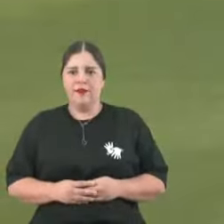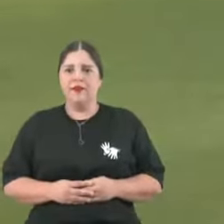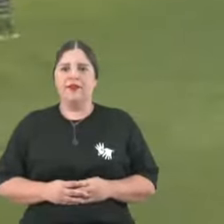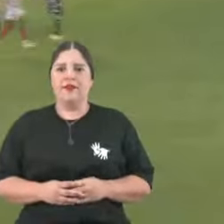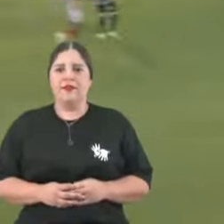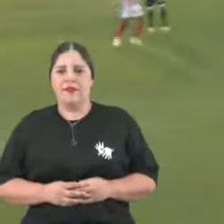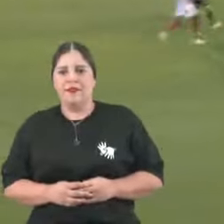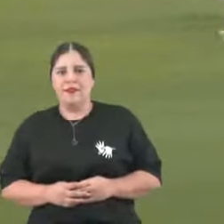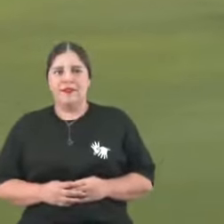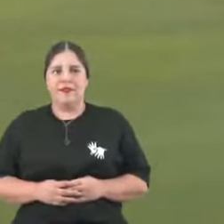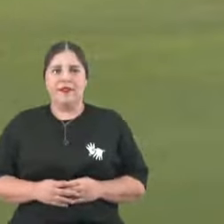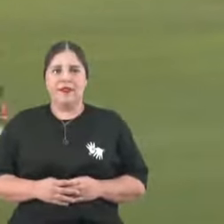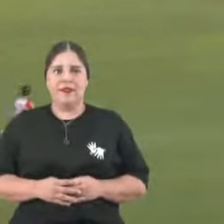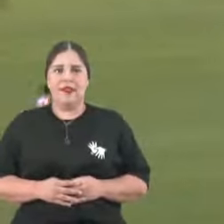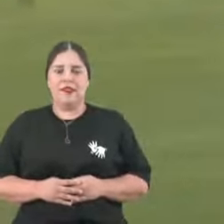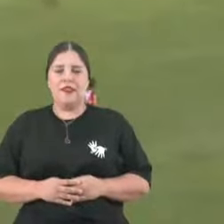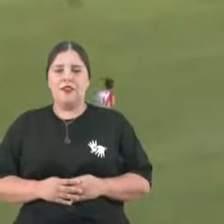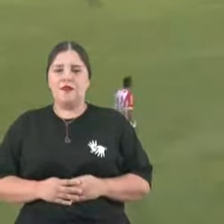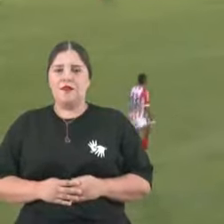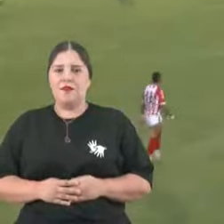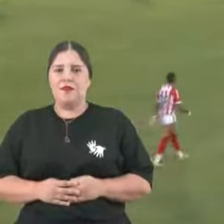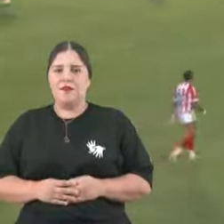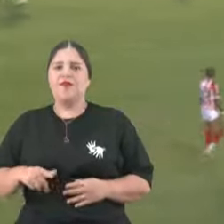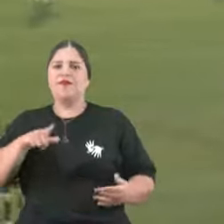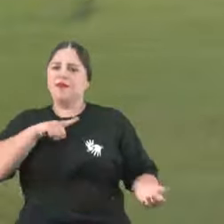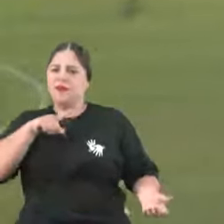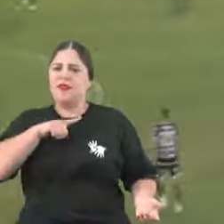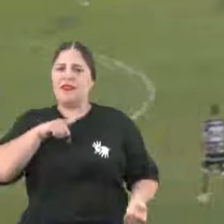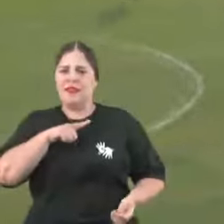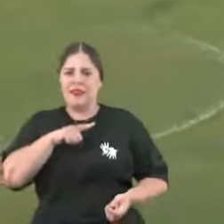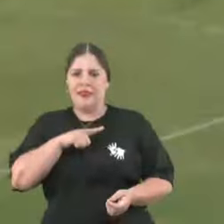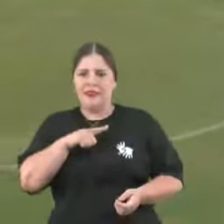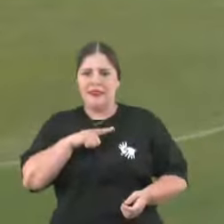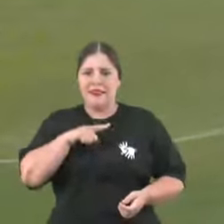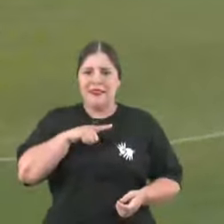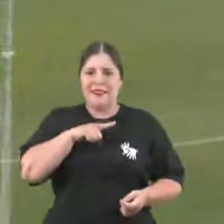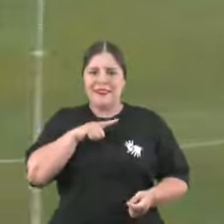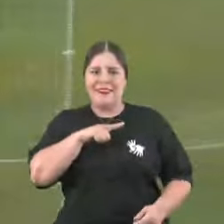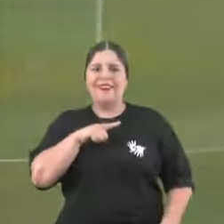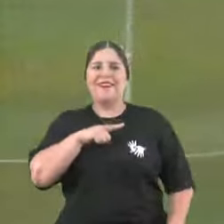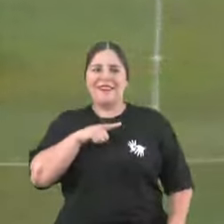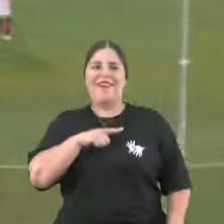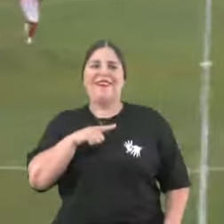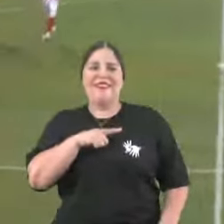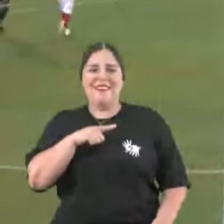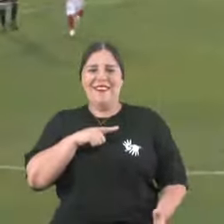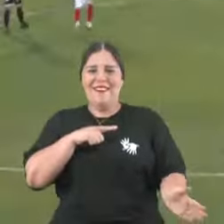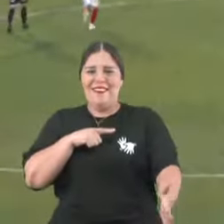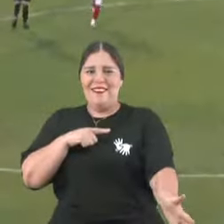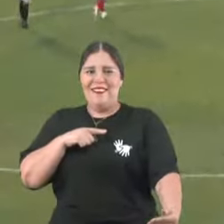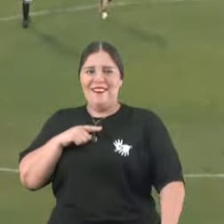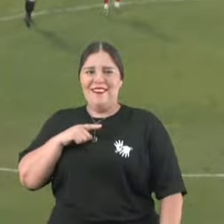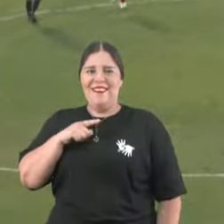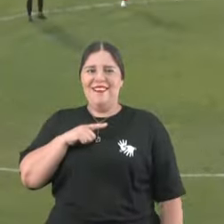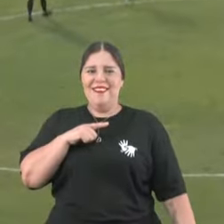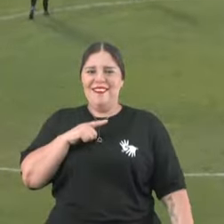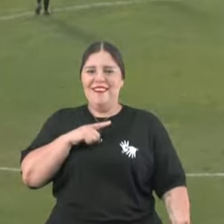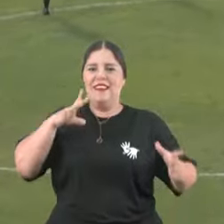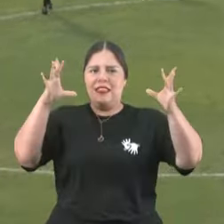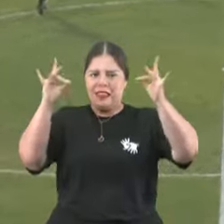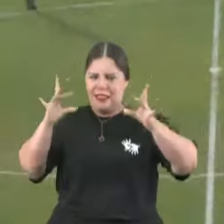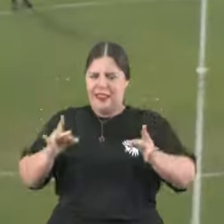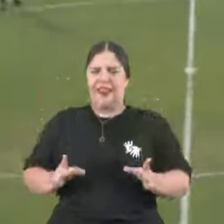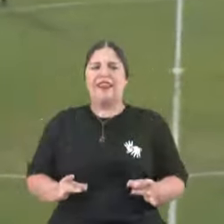o Asa, vinha Wesley na contenção. Fábio Alemão fazendo o corte. Um detalhe para o